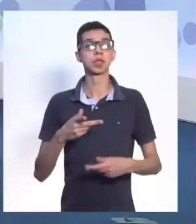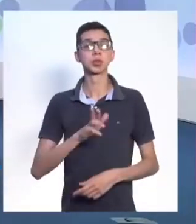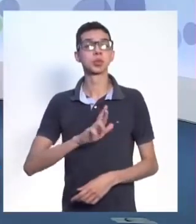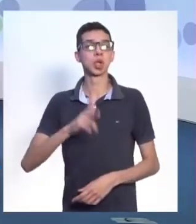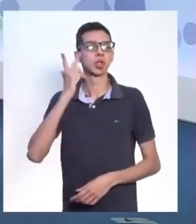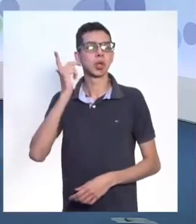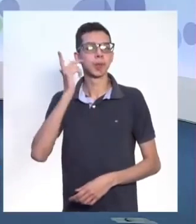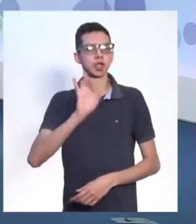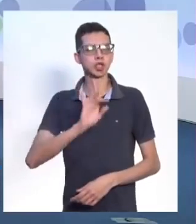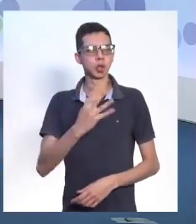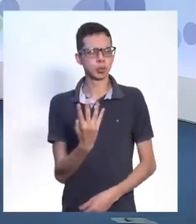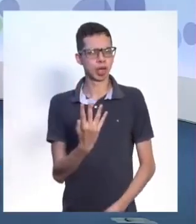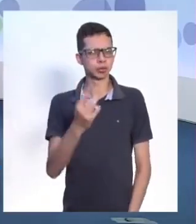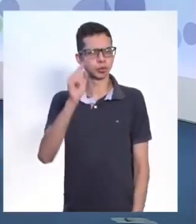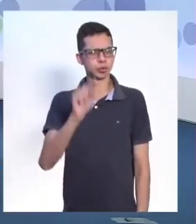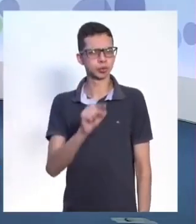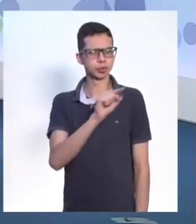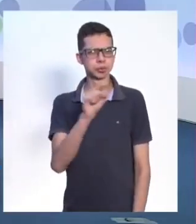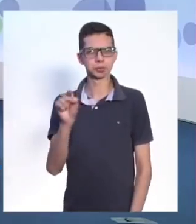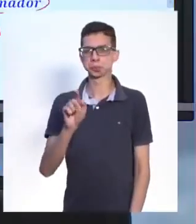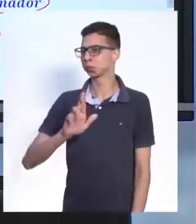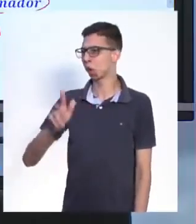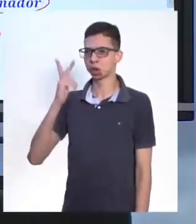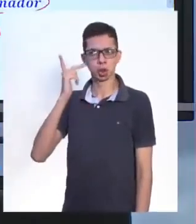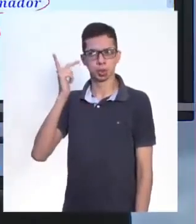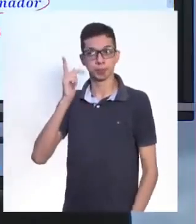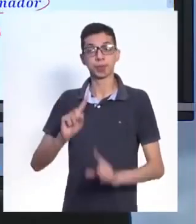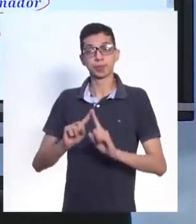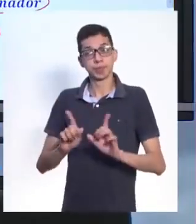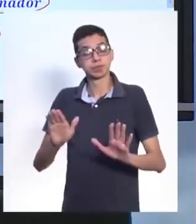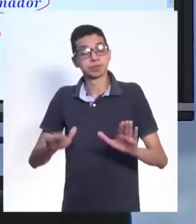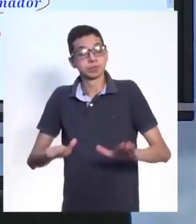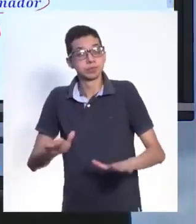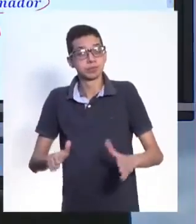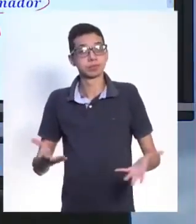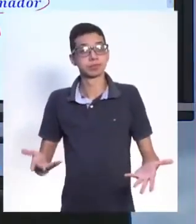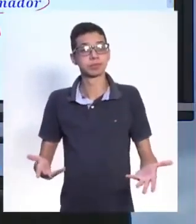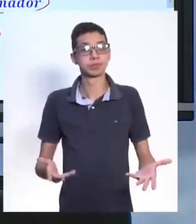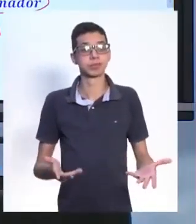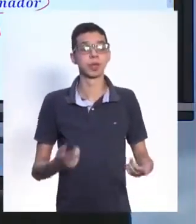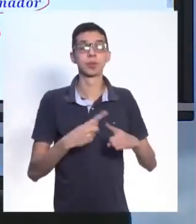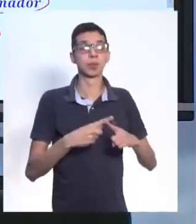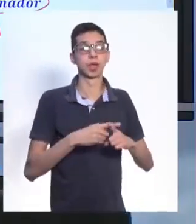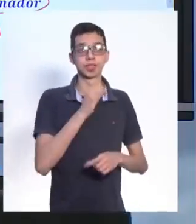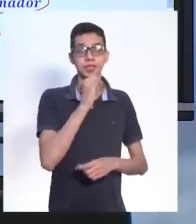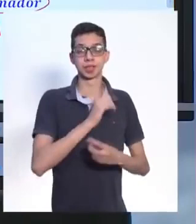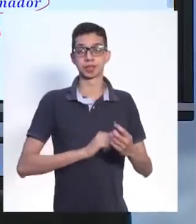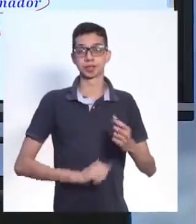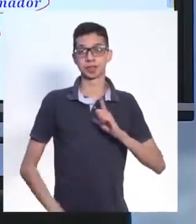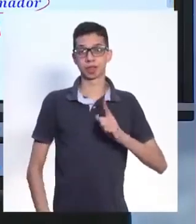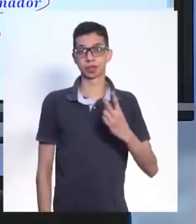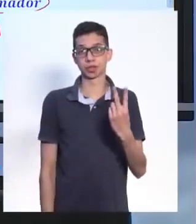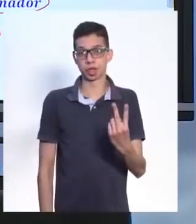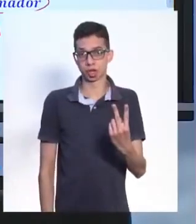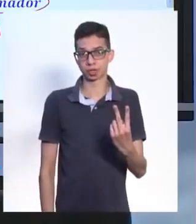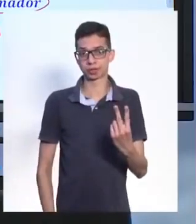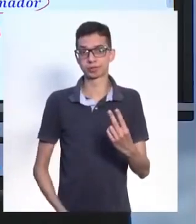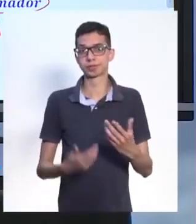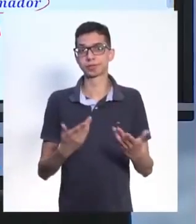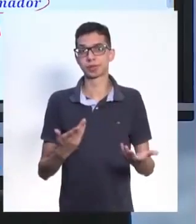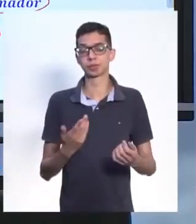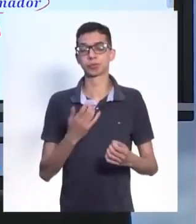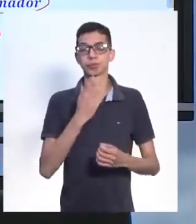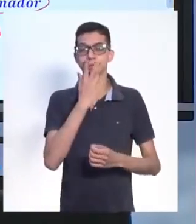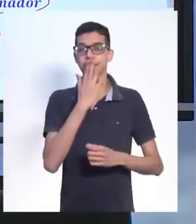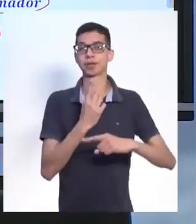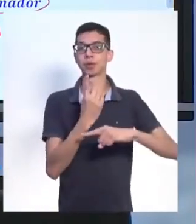4 pedaços, mas pode acontecer, né? Por que não? A pessoa ali pegou 2, digamos assim, juntando 2 ficou com 1/4, né? É pouco provável